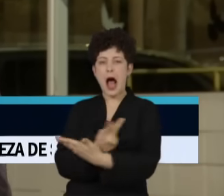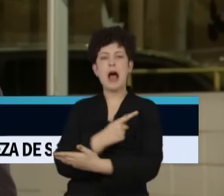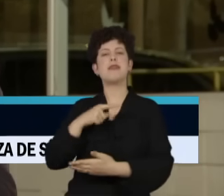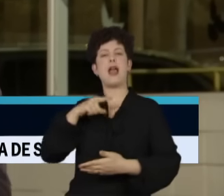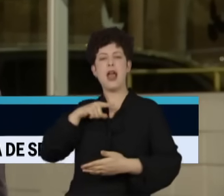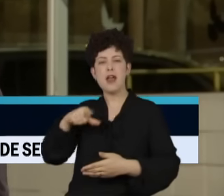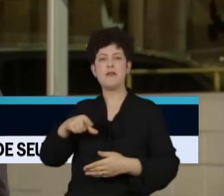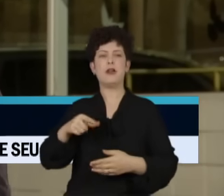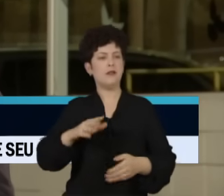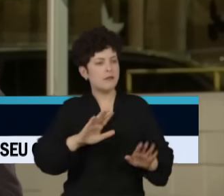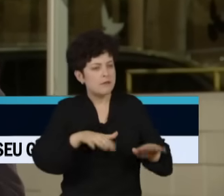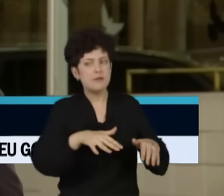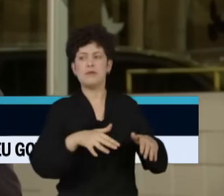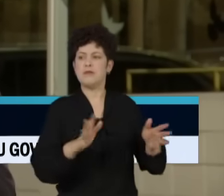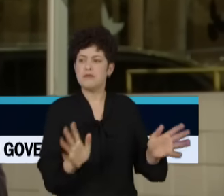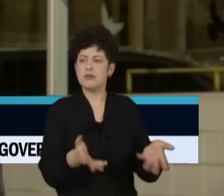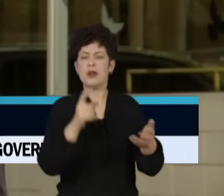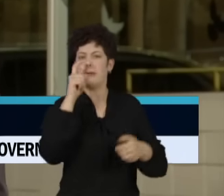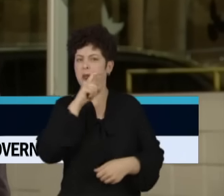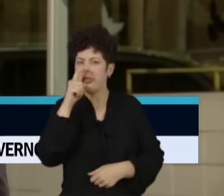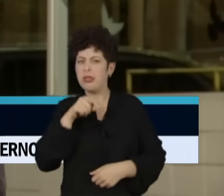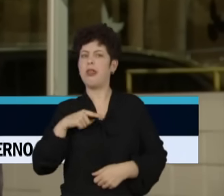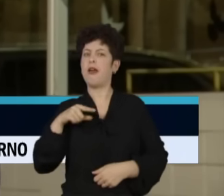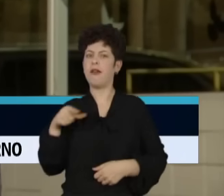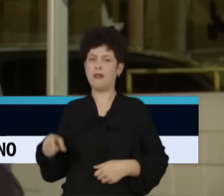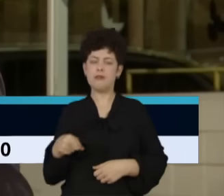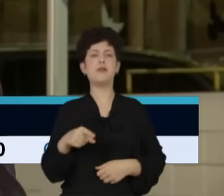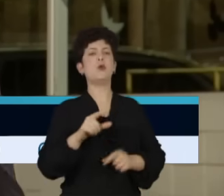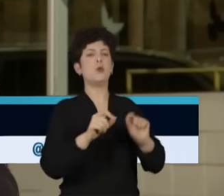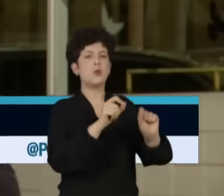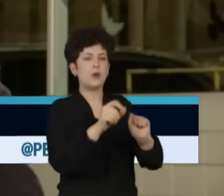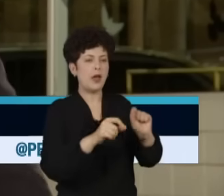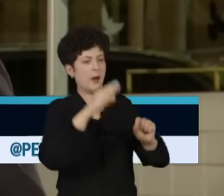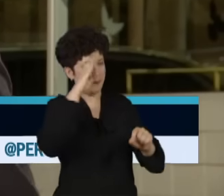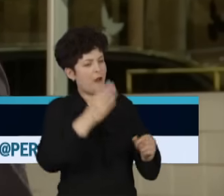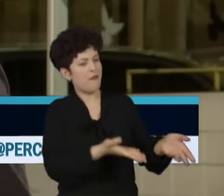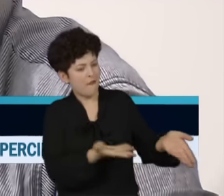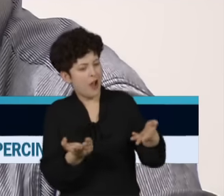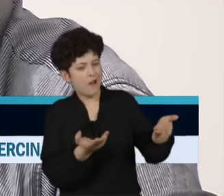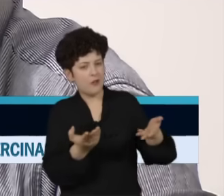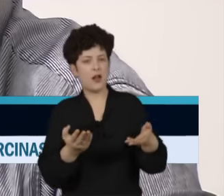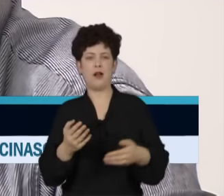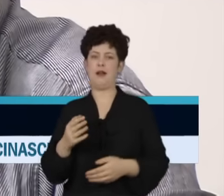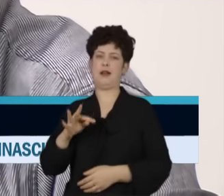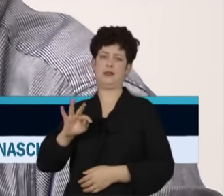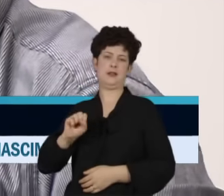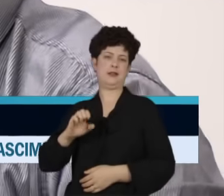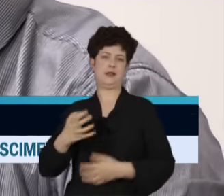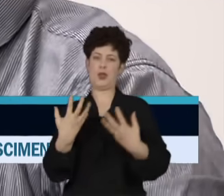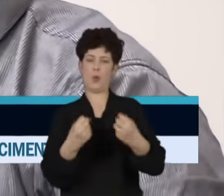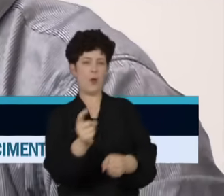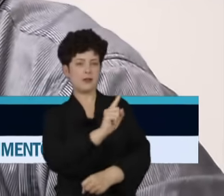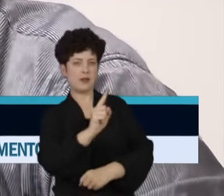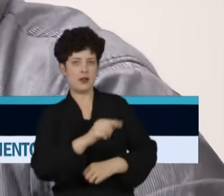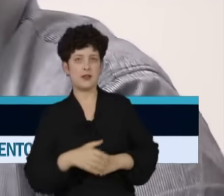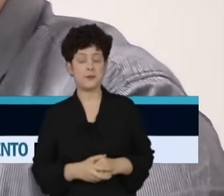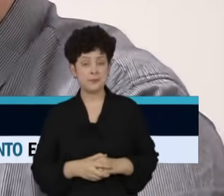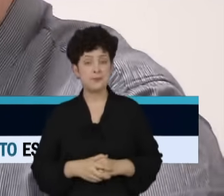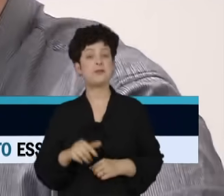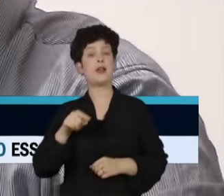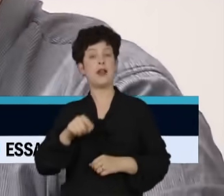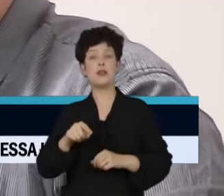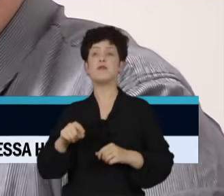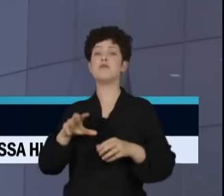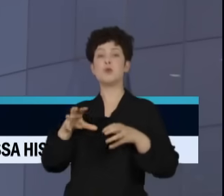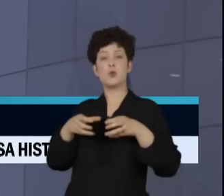militares participem da apuração dos votos, o que é negado pelo TSE. Os militares, no entanto, integram a Comissão de